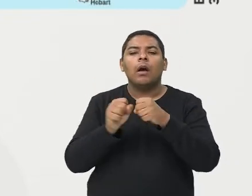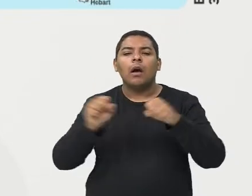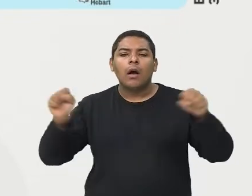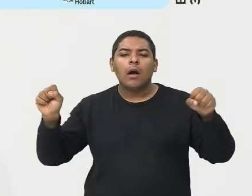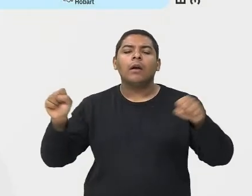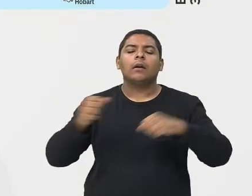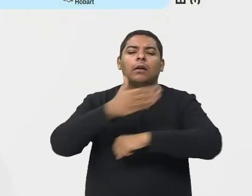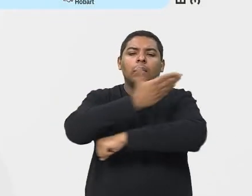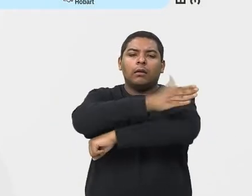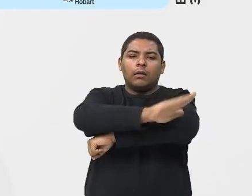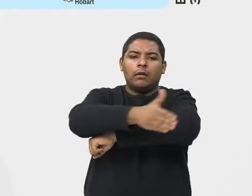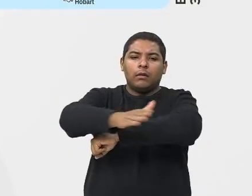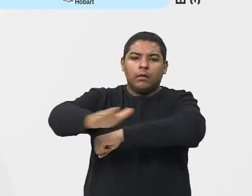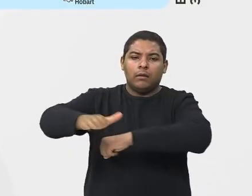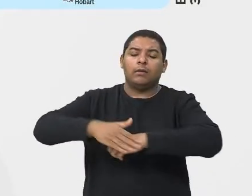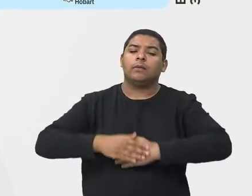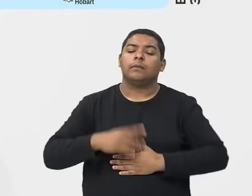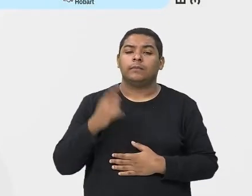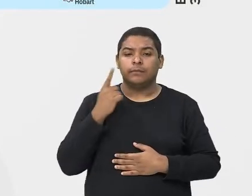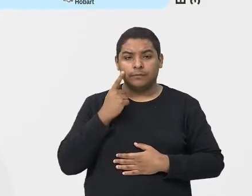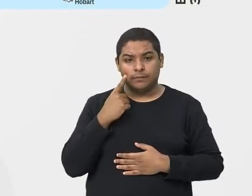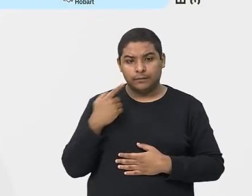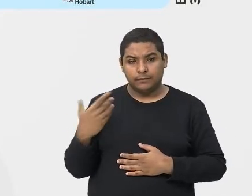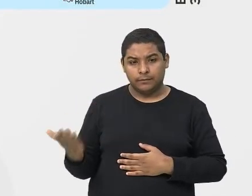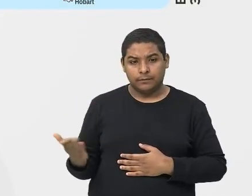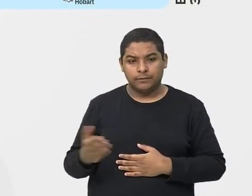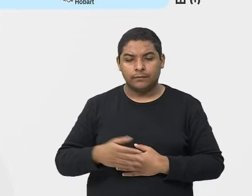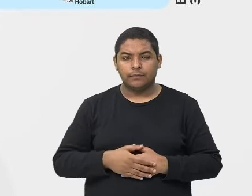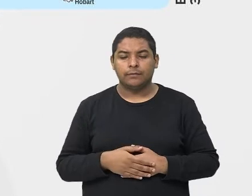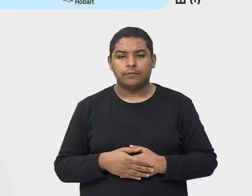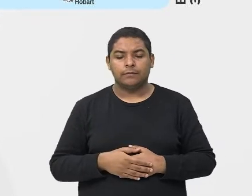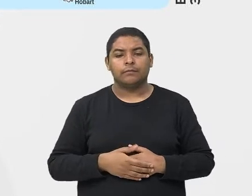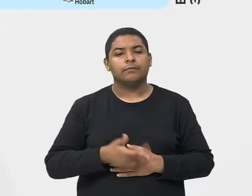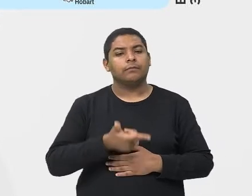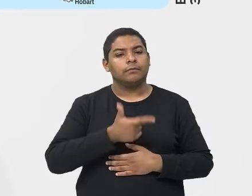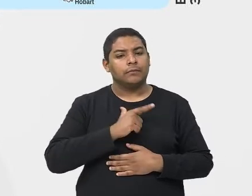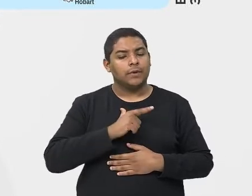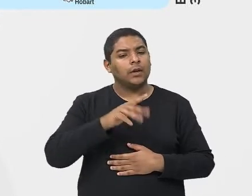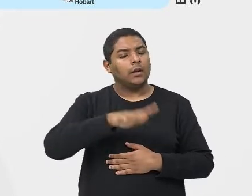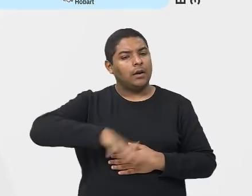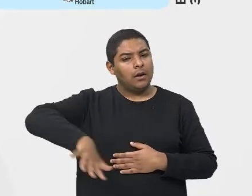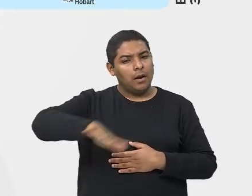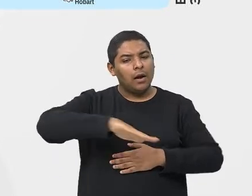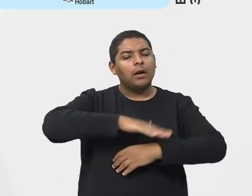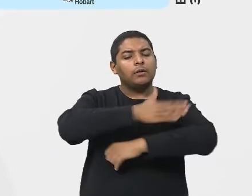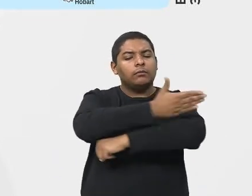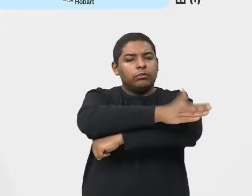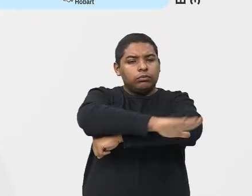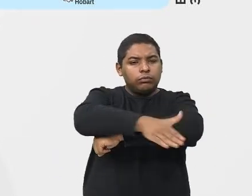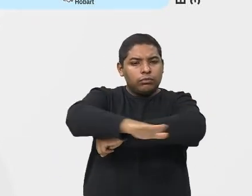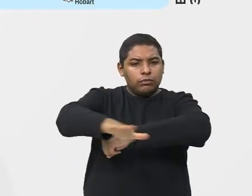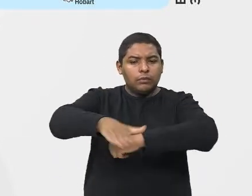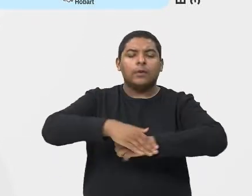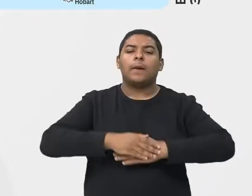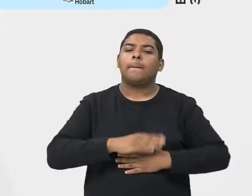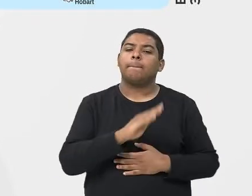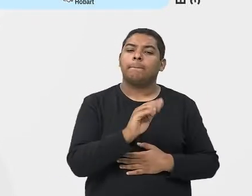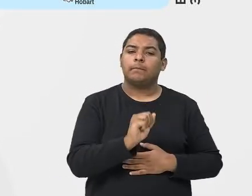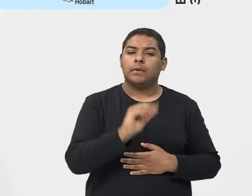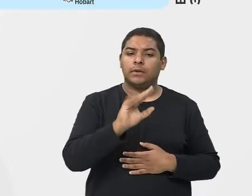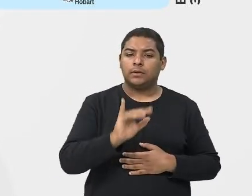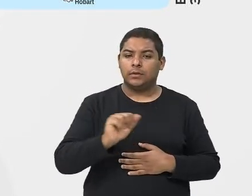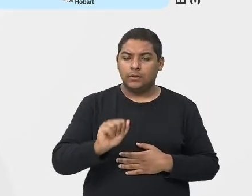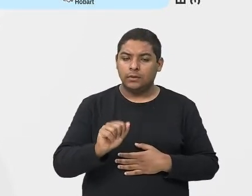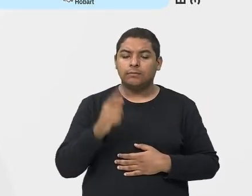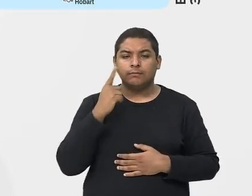desértica, tá? Então, a gente vai verificar que, por ter essa área desértica, a bacia artesiana, ela acaba